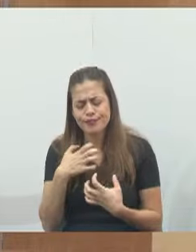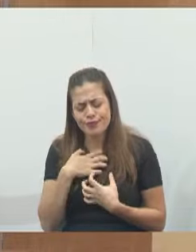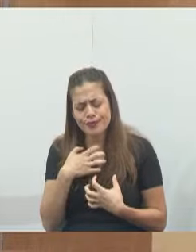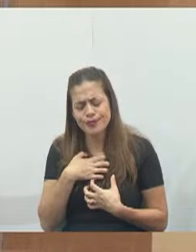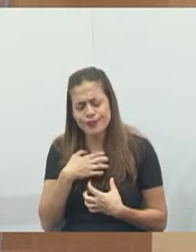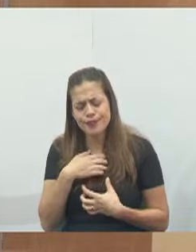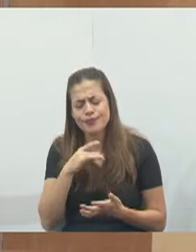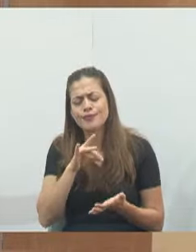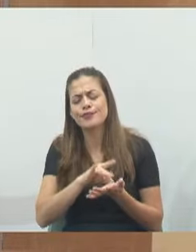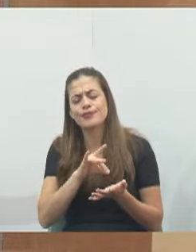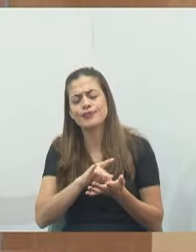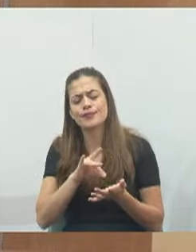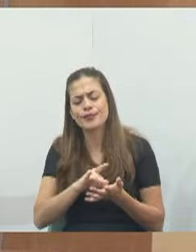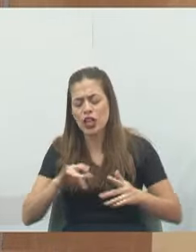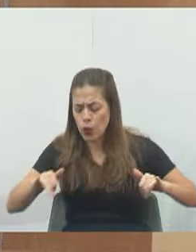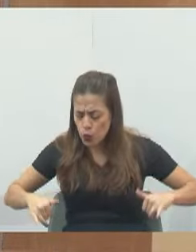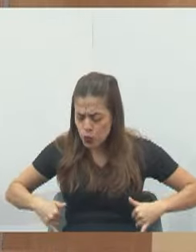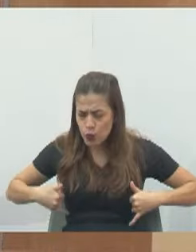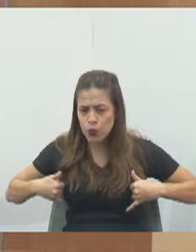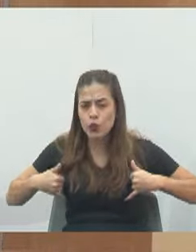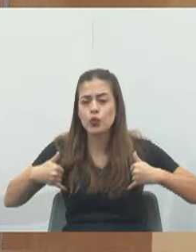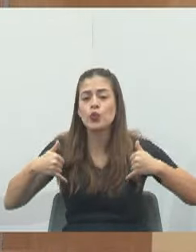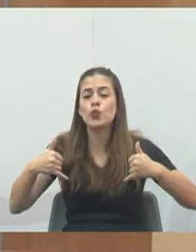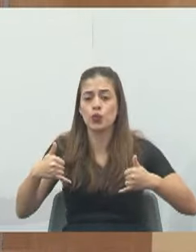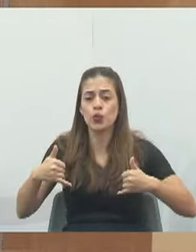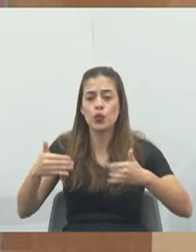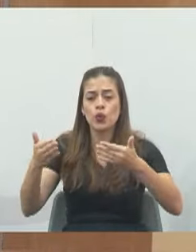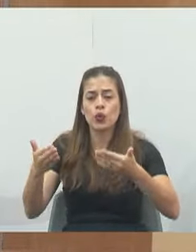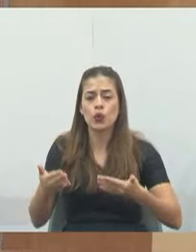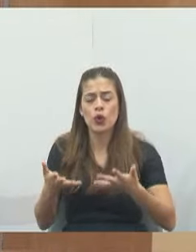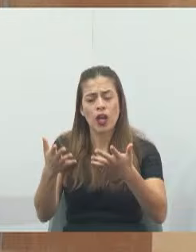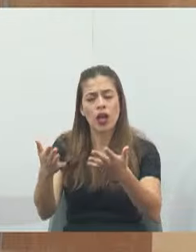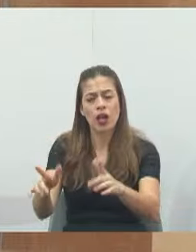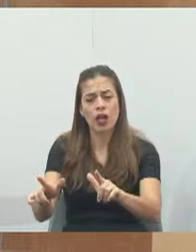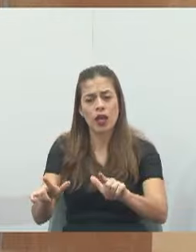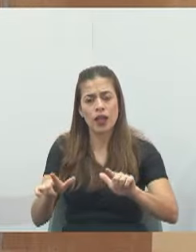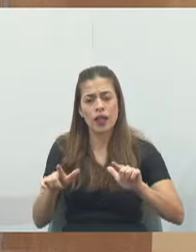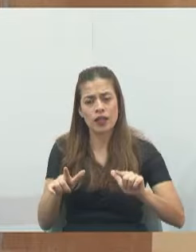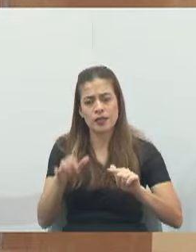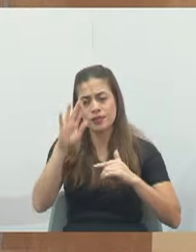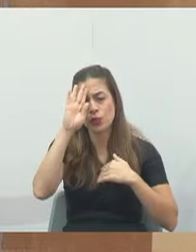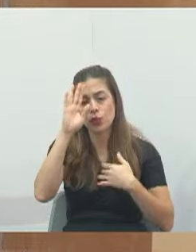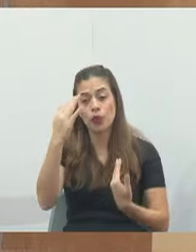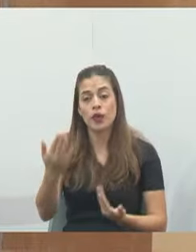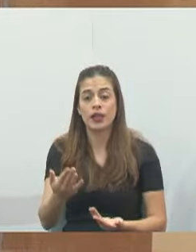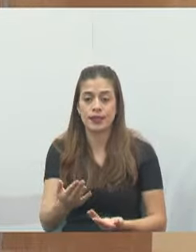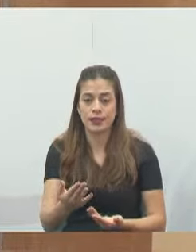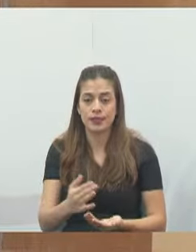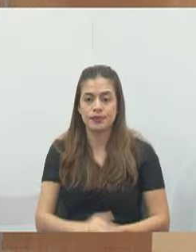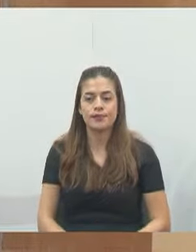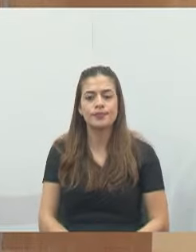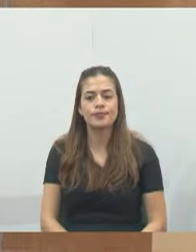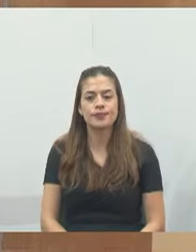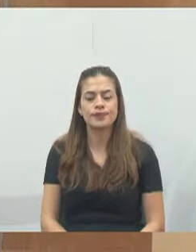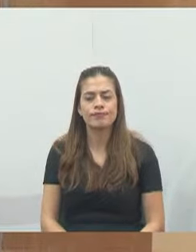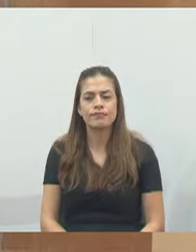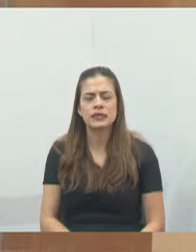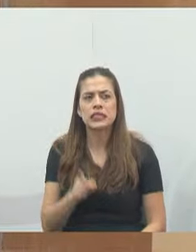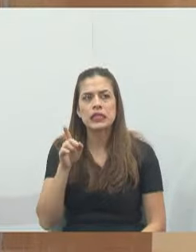realmente, tá, orgulhoso, tá, de você estar recebendo essa honraria. Tá, que é